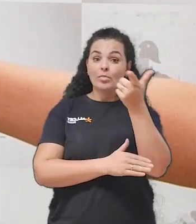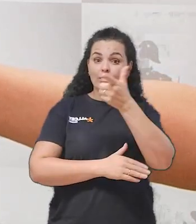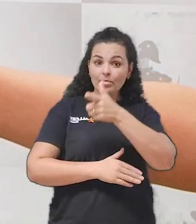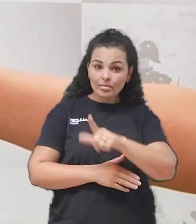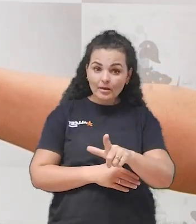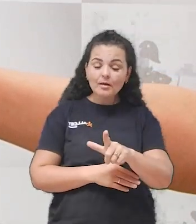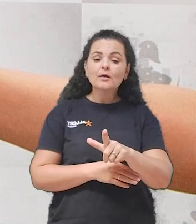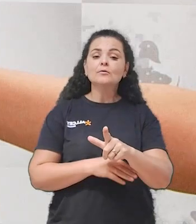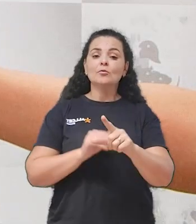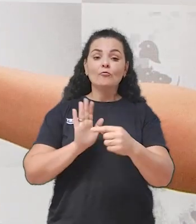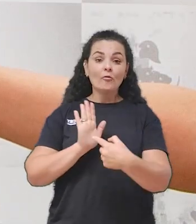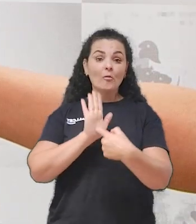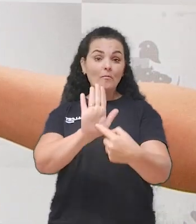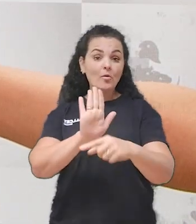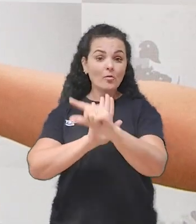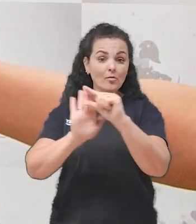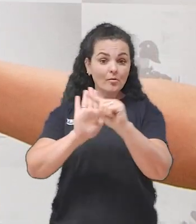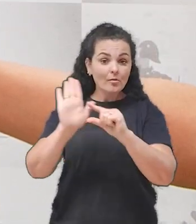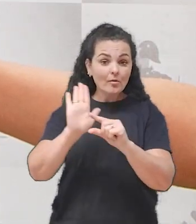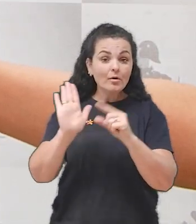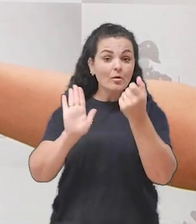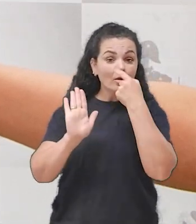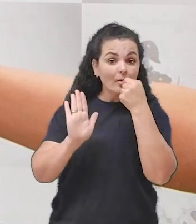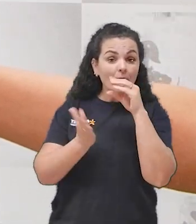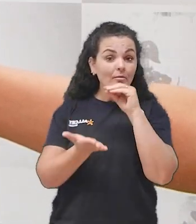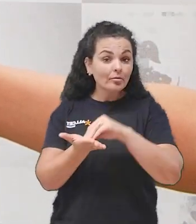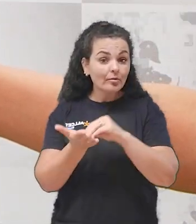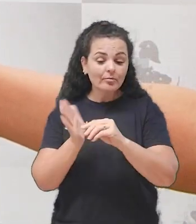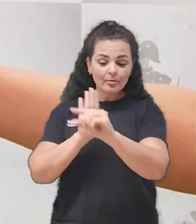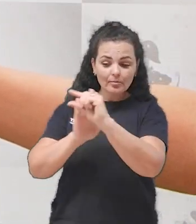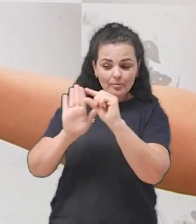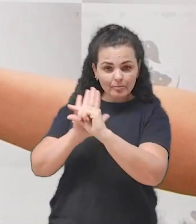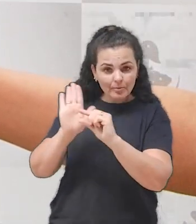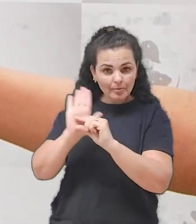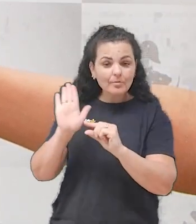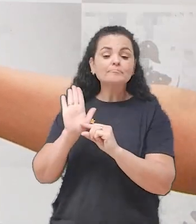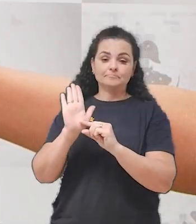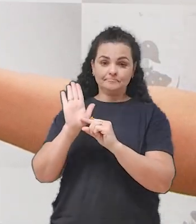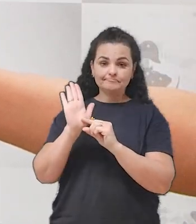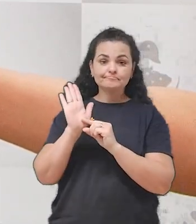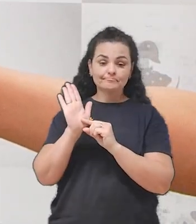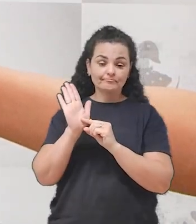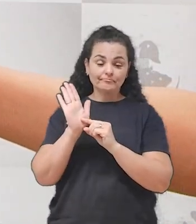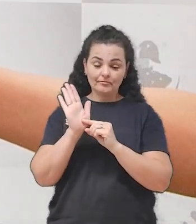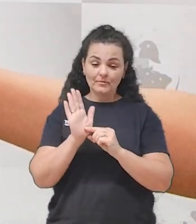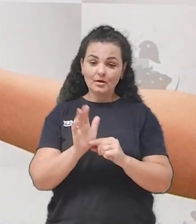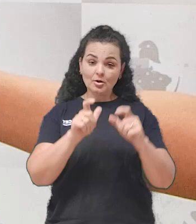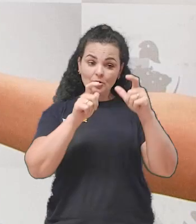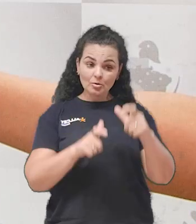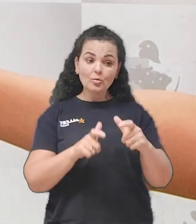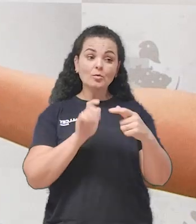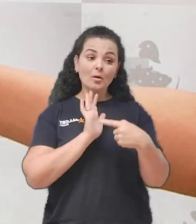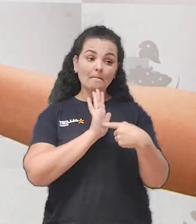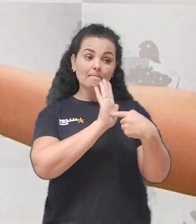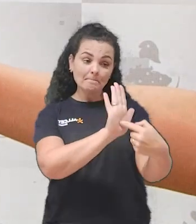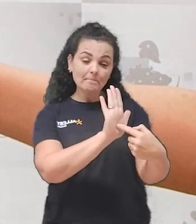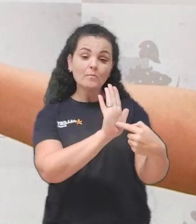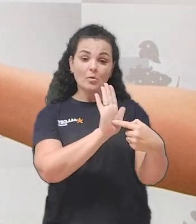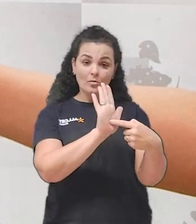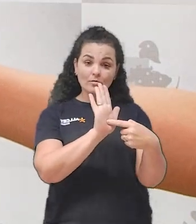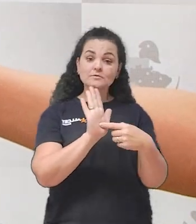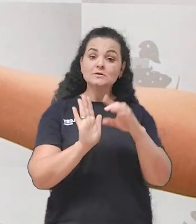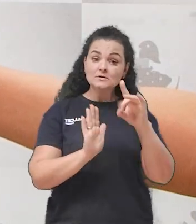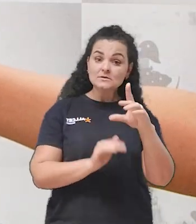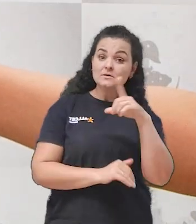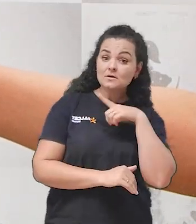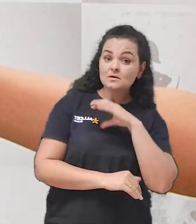novamente coloque essa listagem do que está faltante nessa nessa entrega de medicação para que justamente